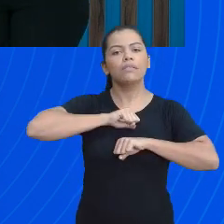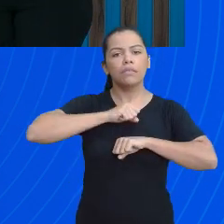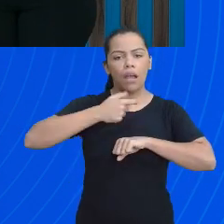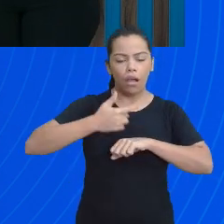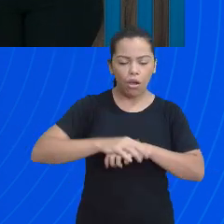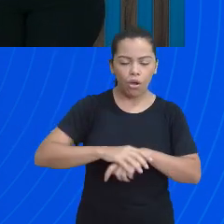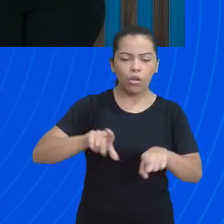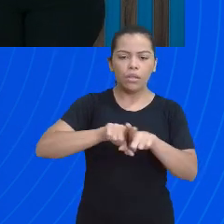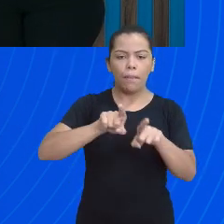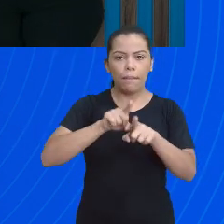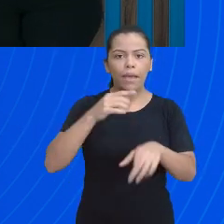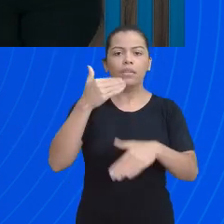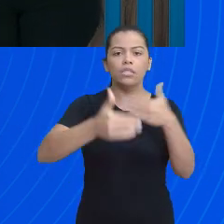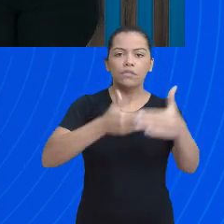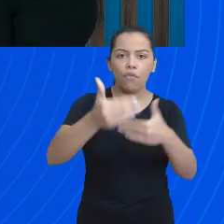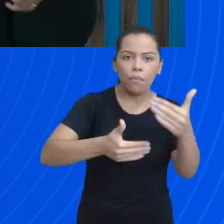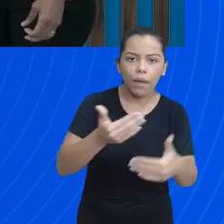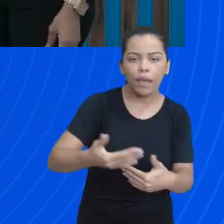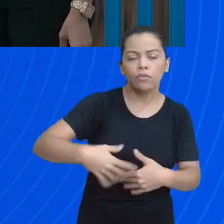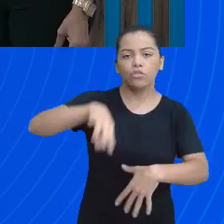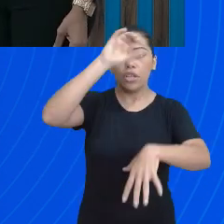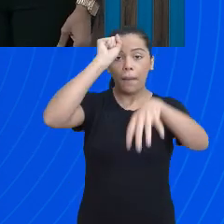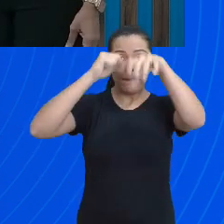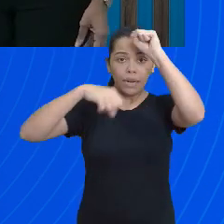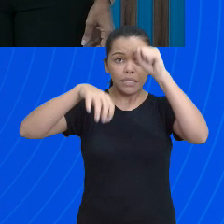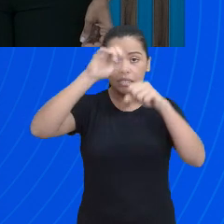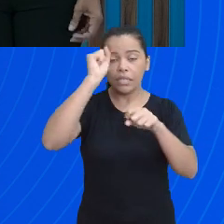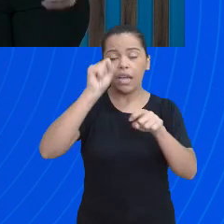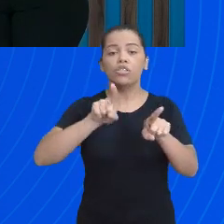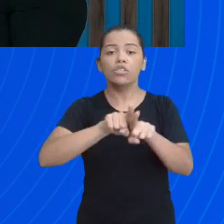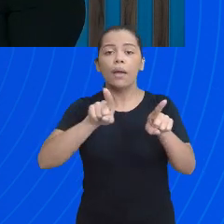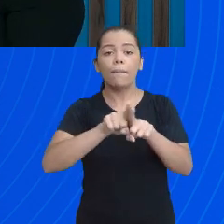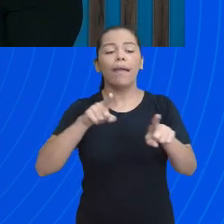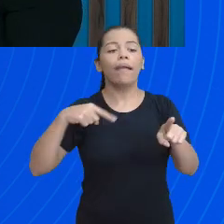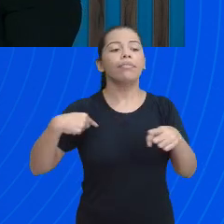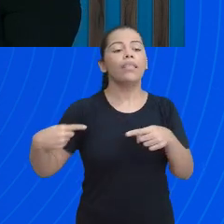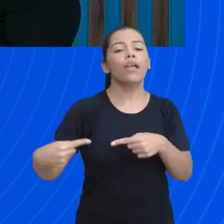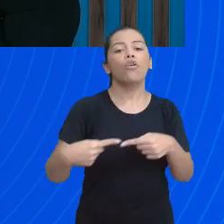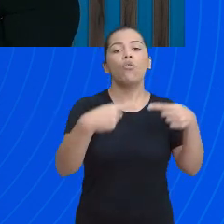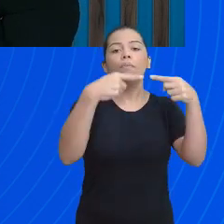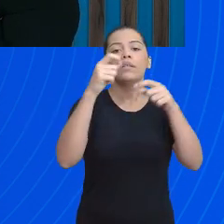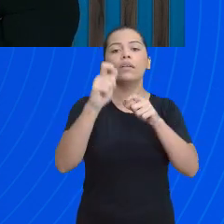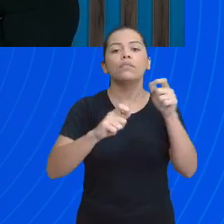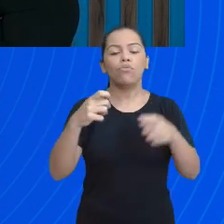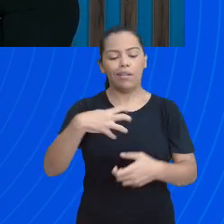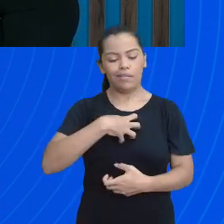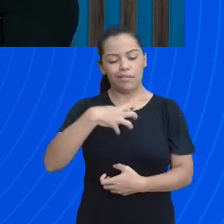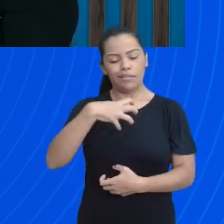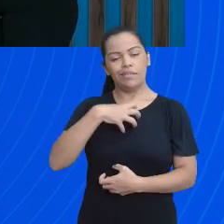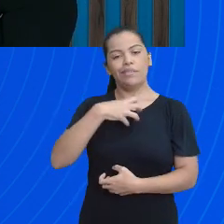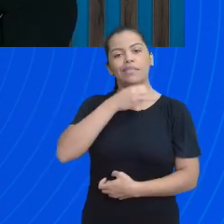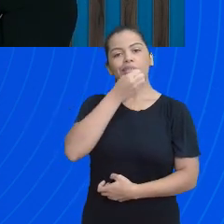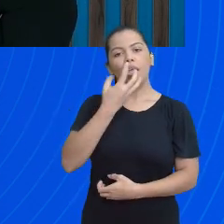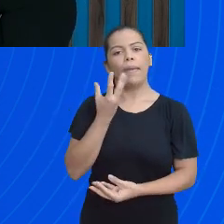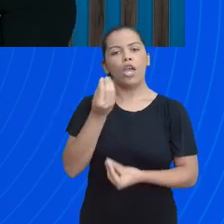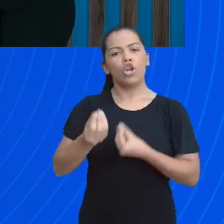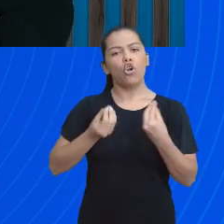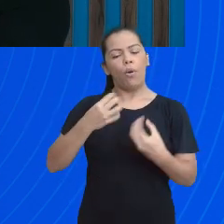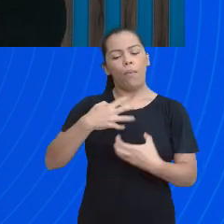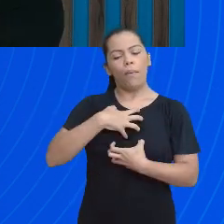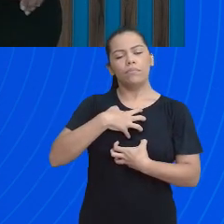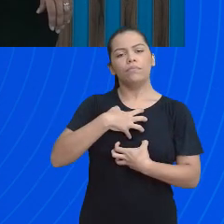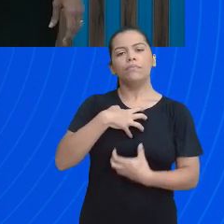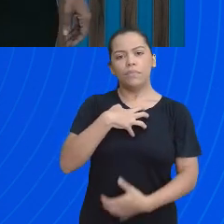de aprendizagem, mas elas estão diretamente relacionadas com o bem-estar, né? Com a forma como eu me sinto.